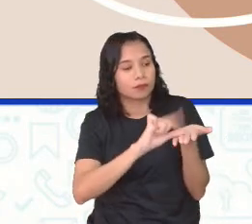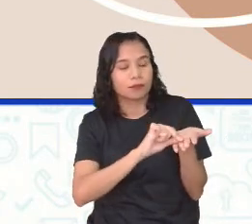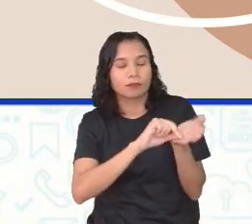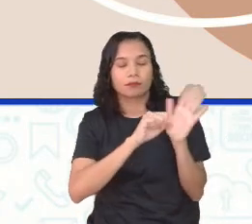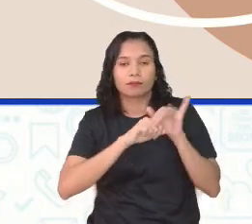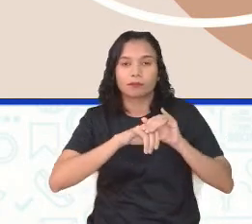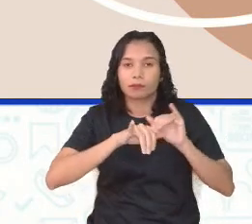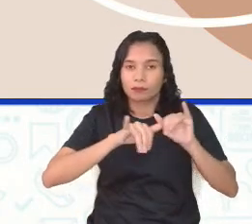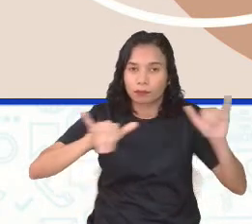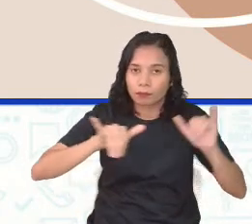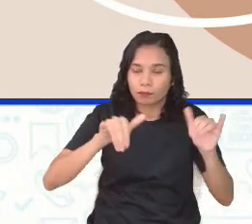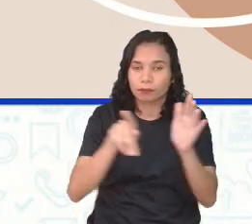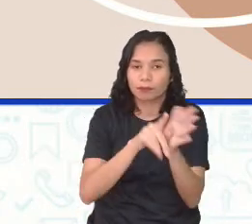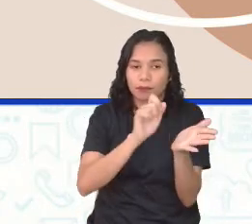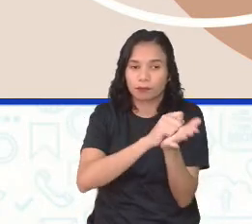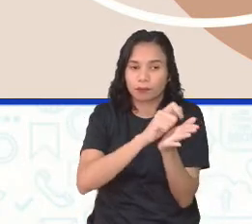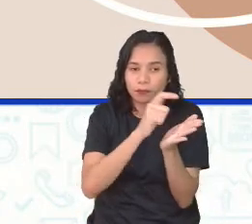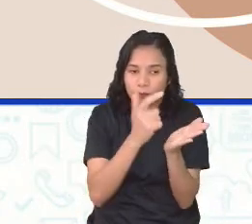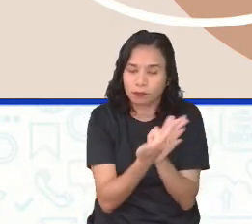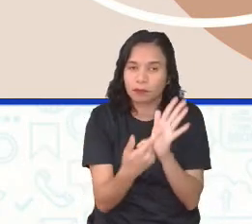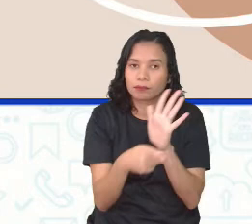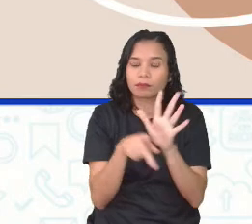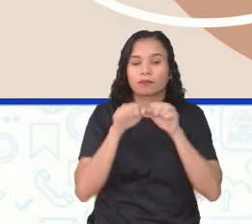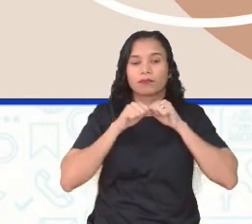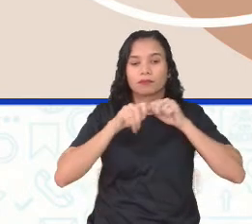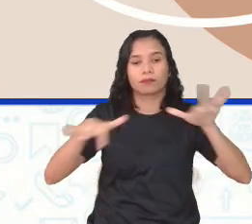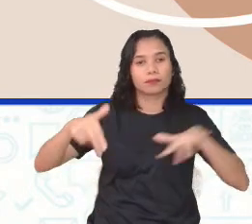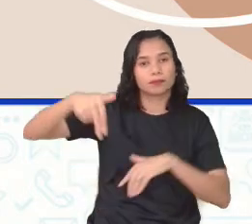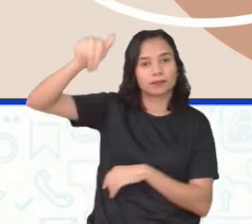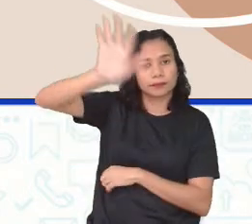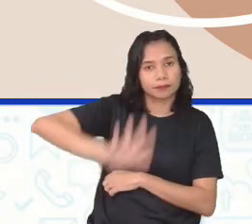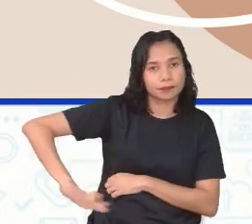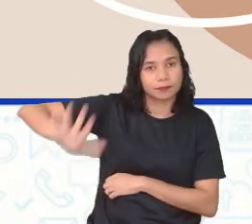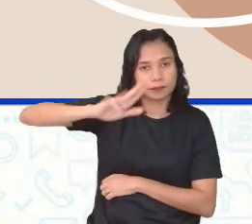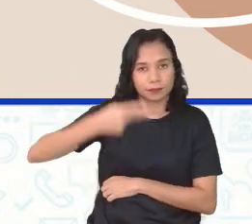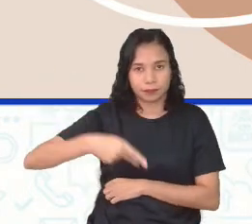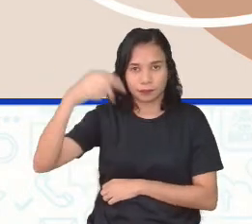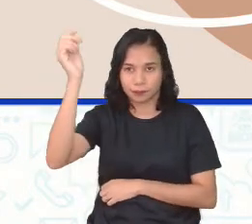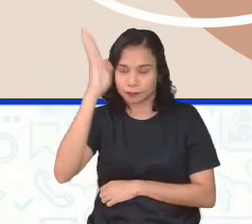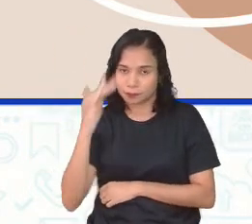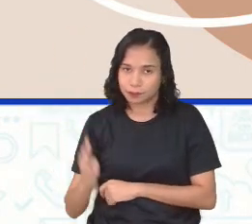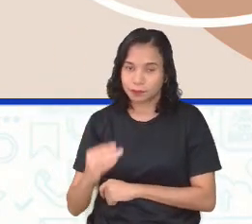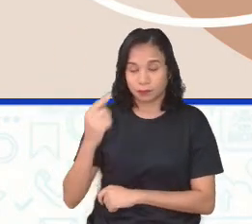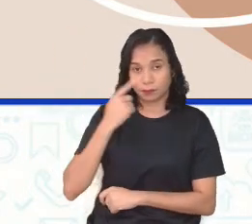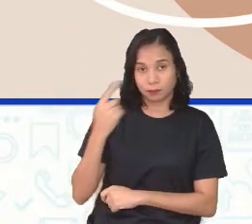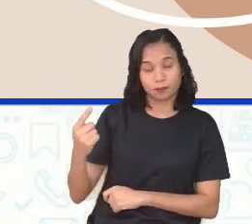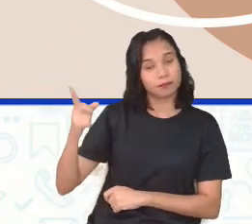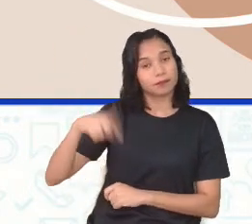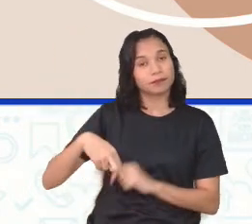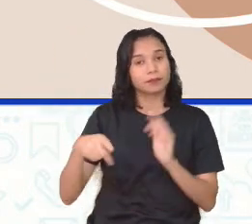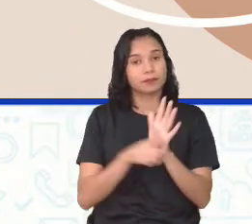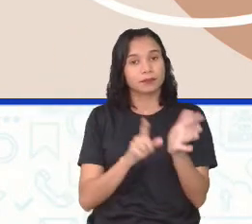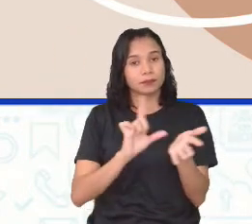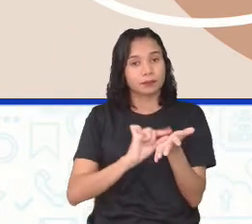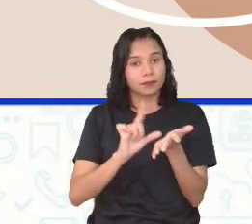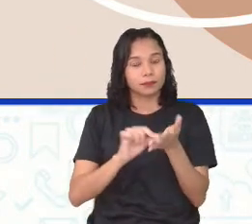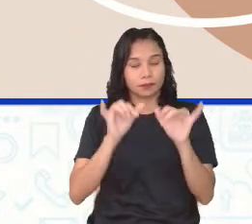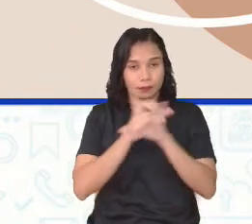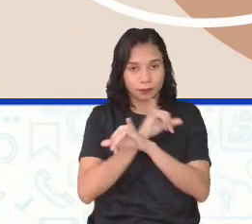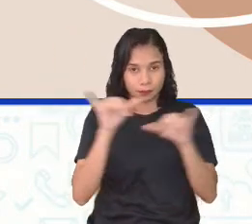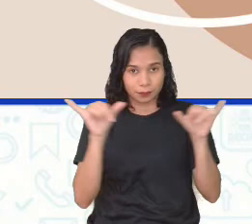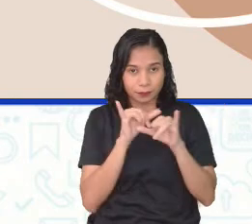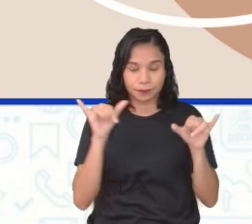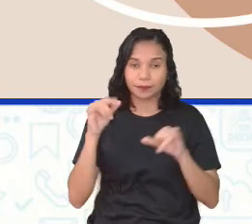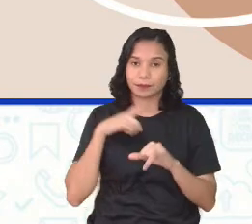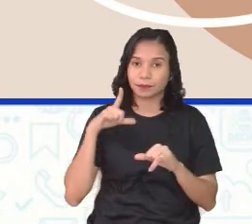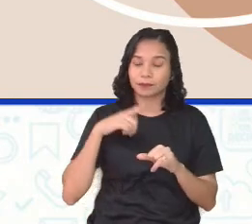publicados em jornais de alcance nacional no Brasil. Então, esses artigos publicados,